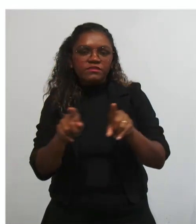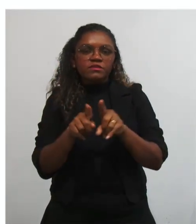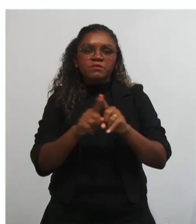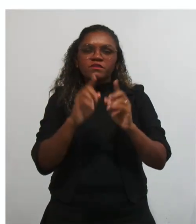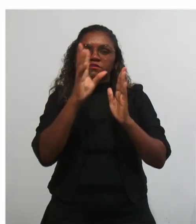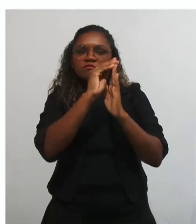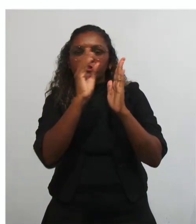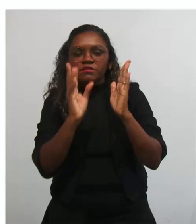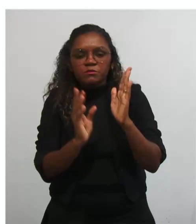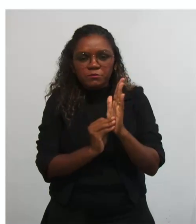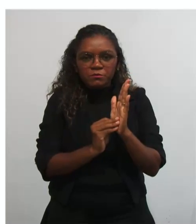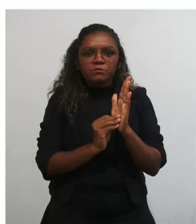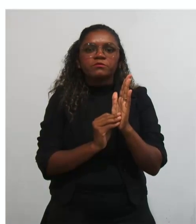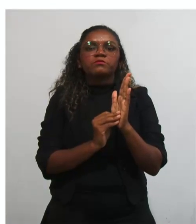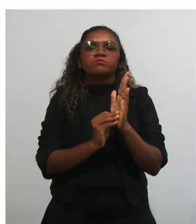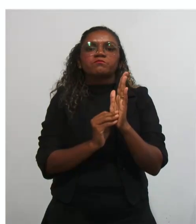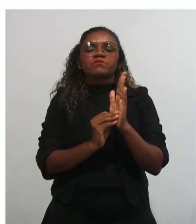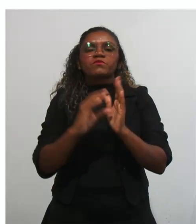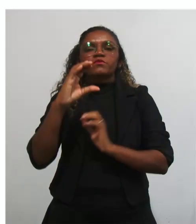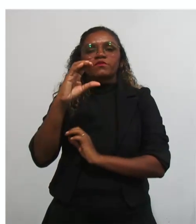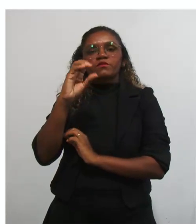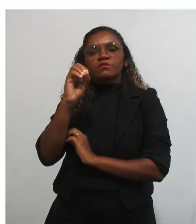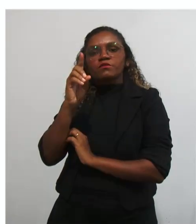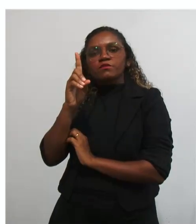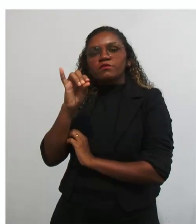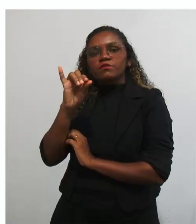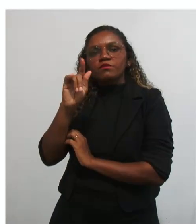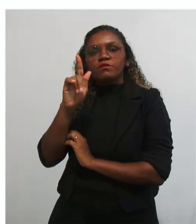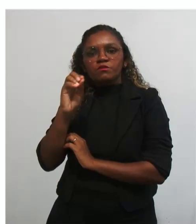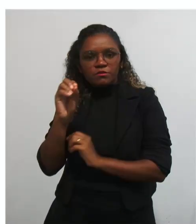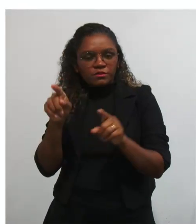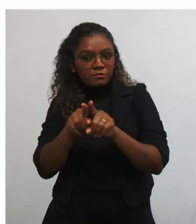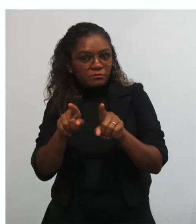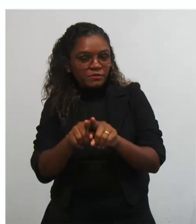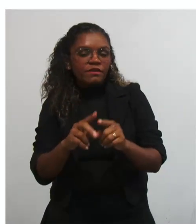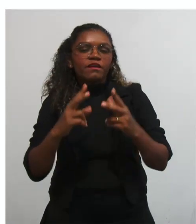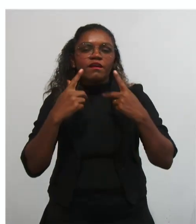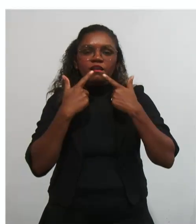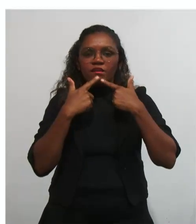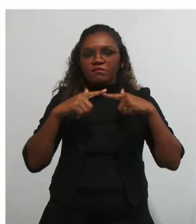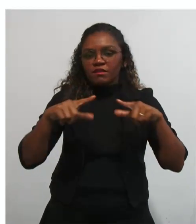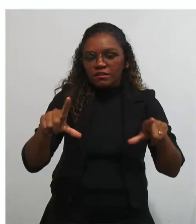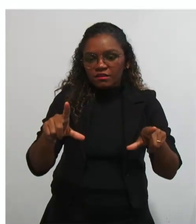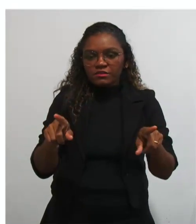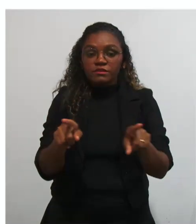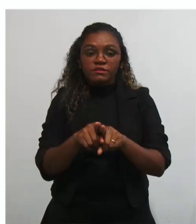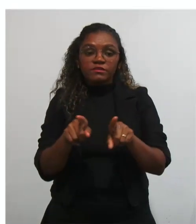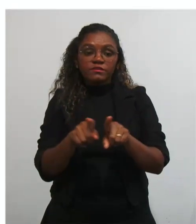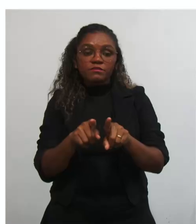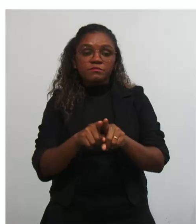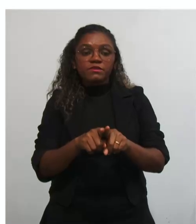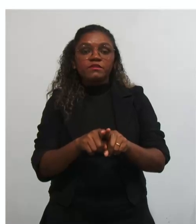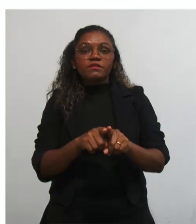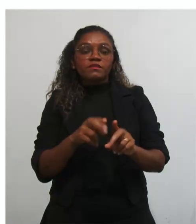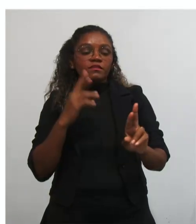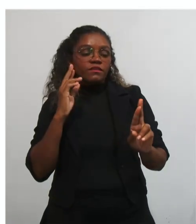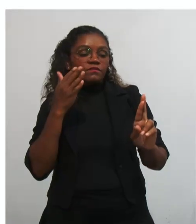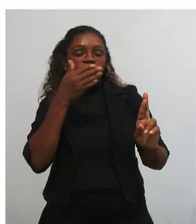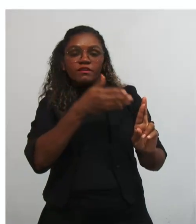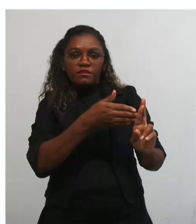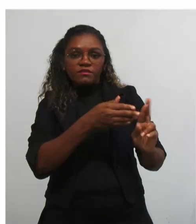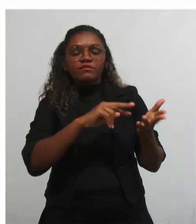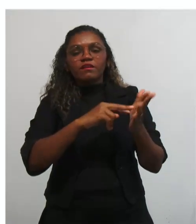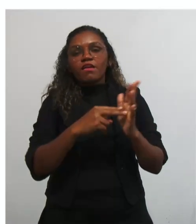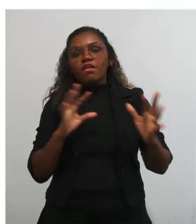né? Conteúdo, o código, que é a linguagem utilizada, e o referente, que é o contexto. Então, para